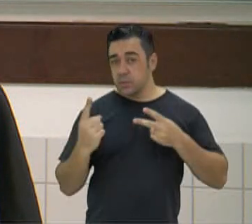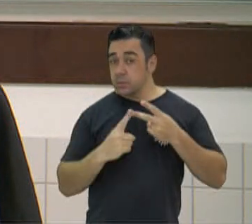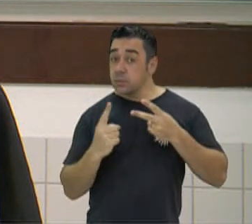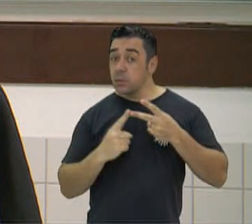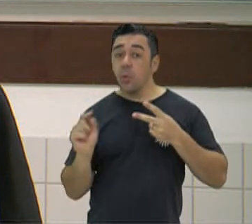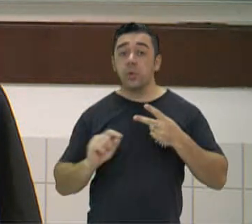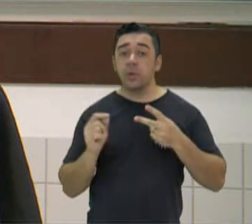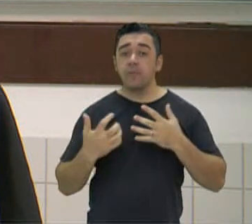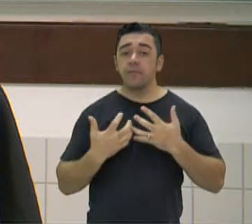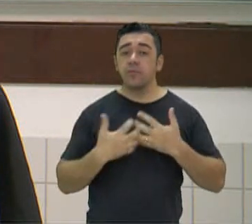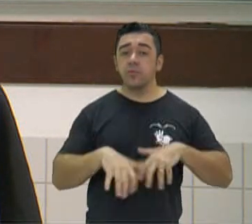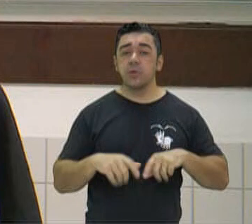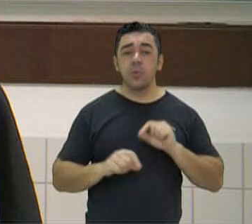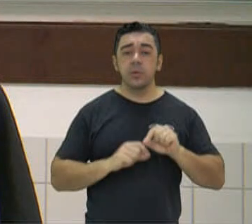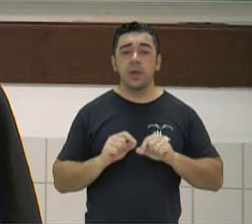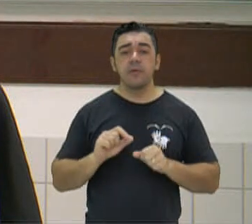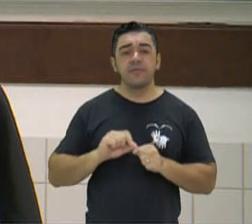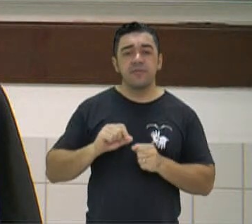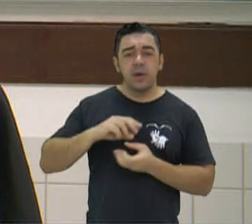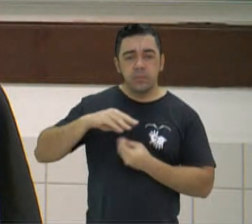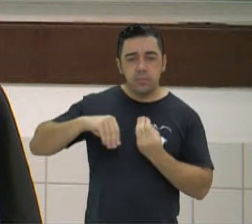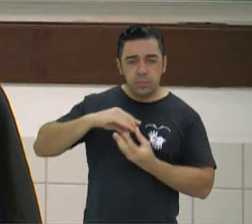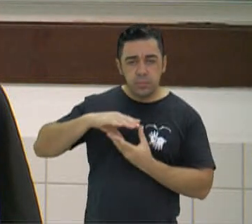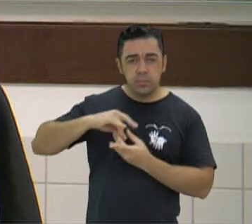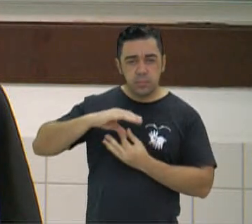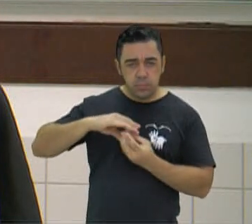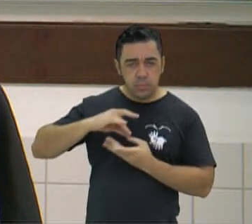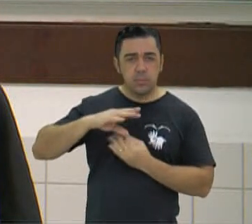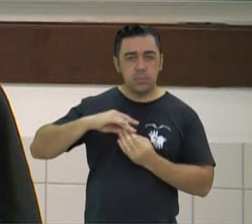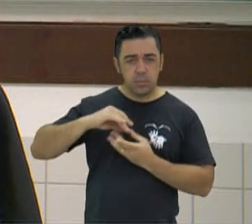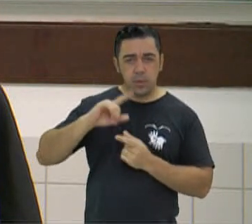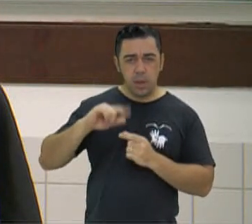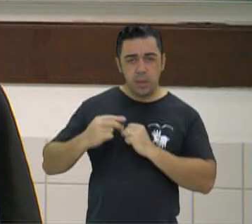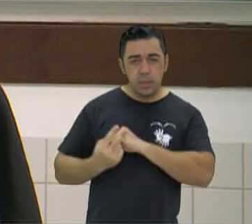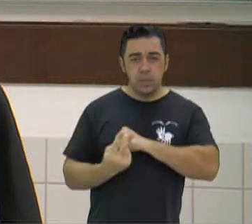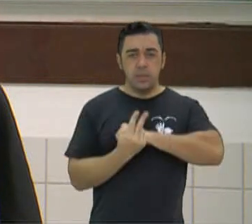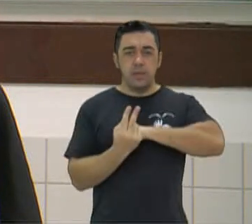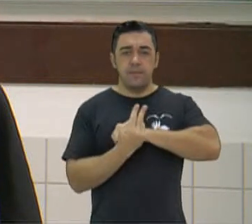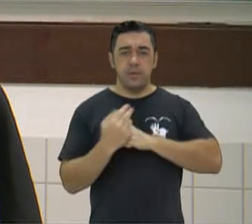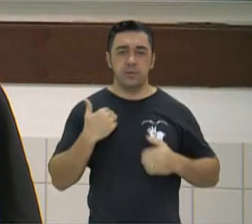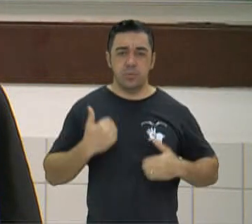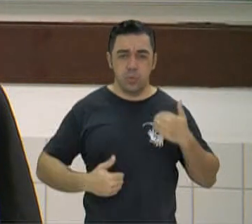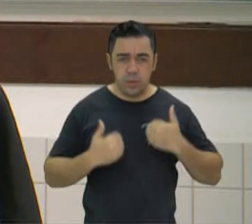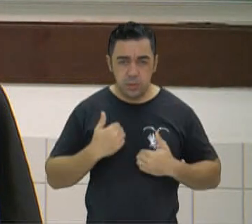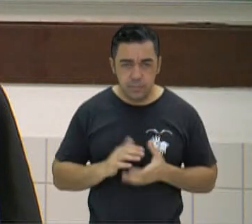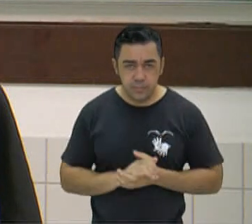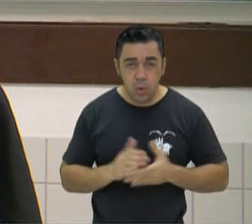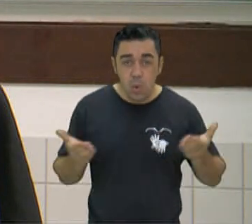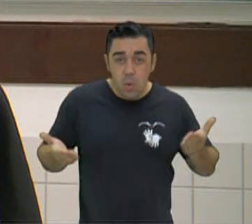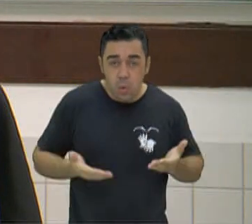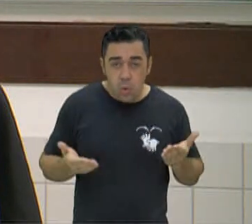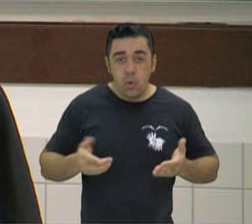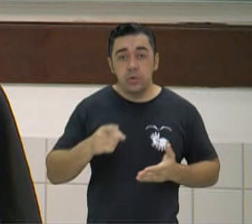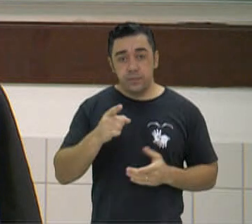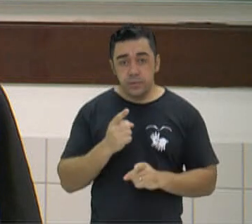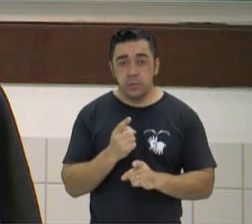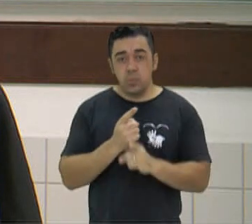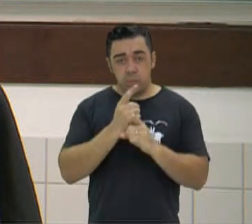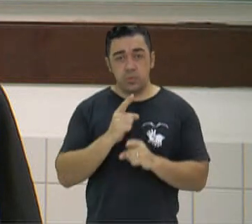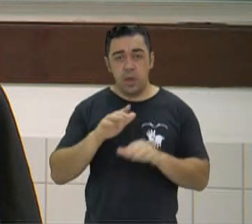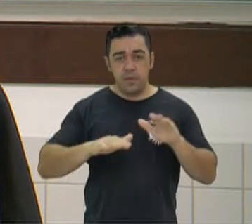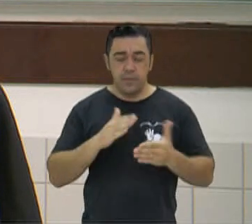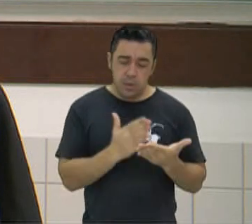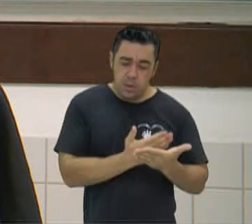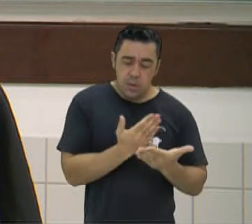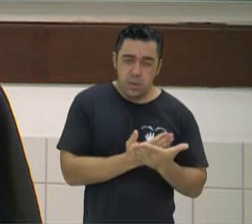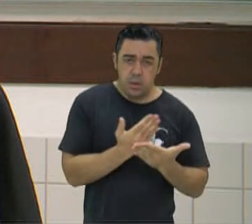Que função é essa? De produção de células de defesa. Tá? Então, hoje, pode ser que vocês ainda encontrem em algumas